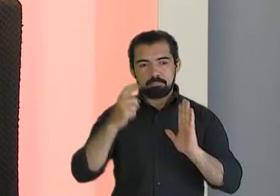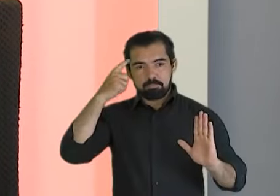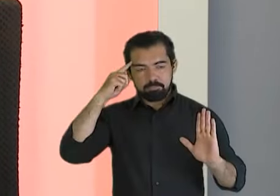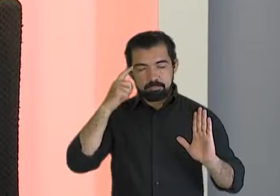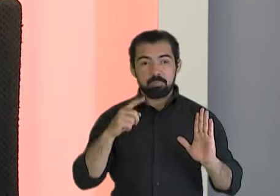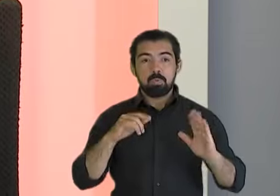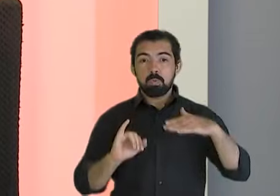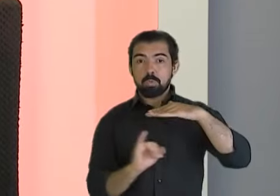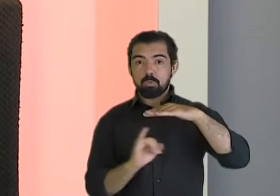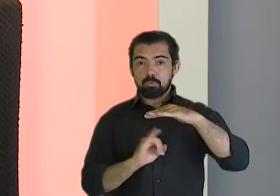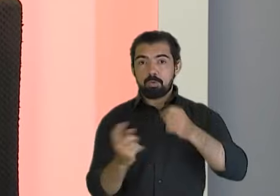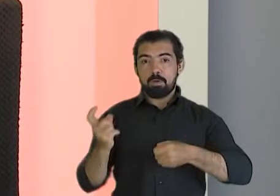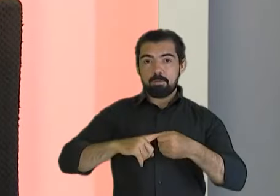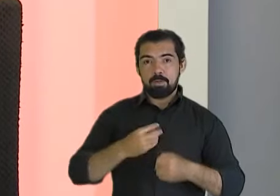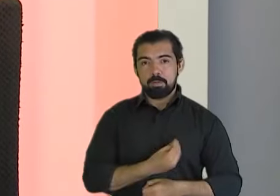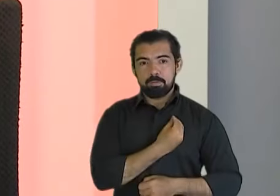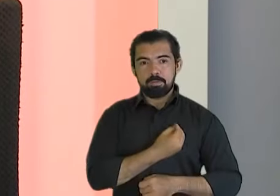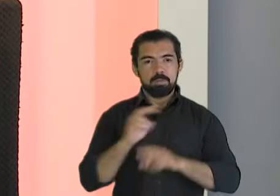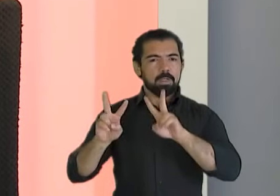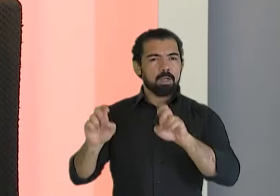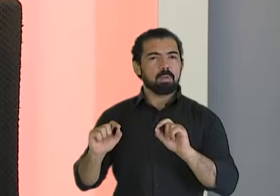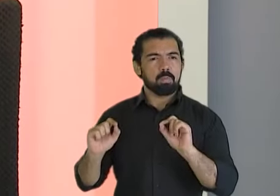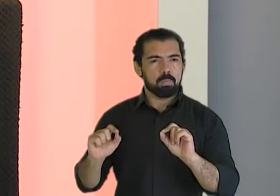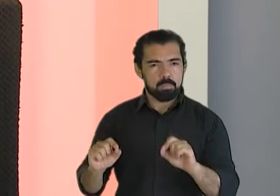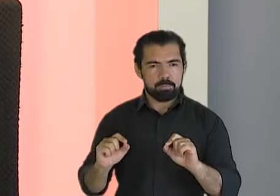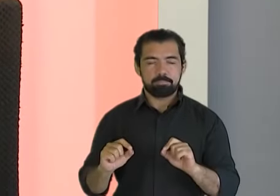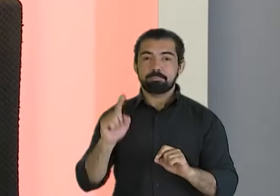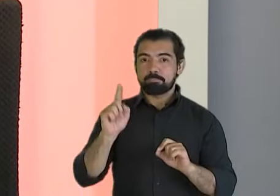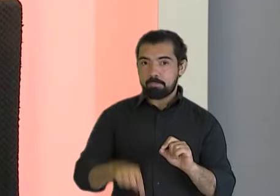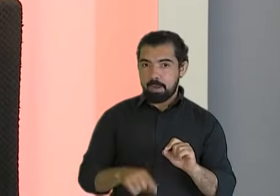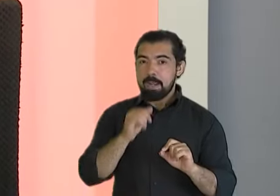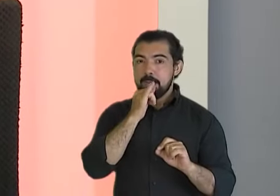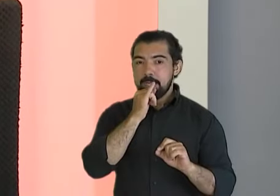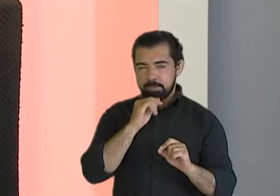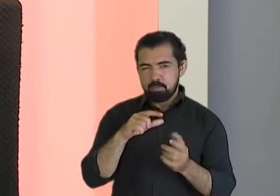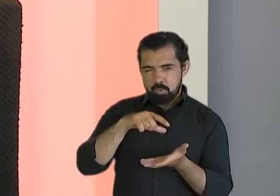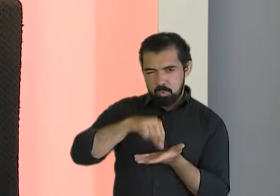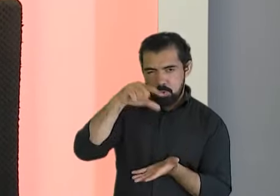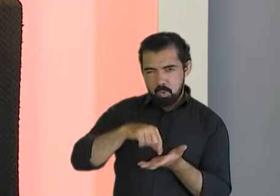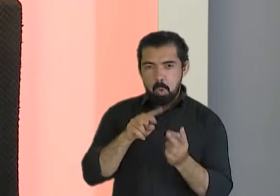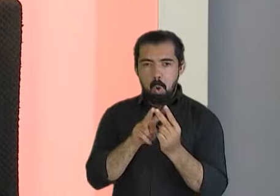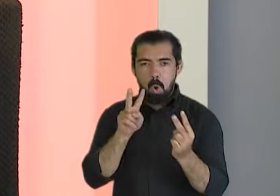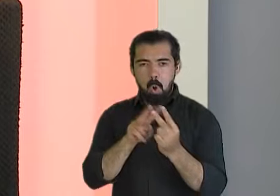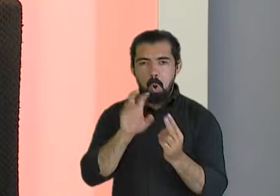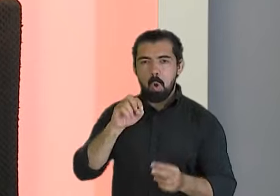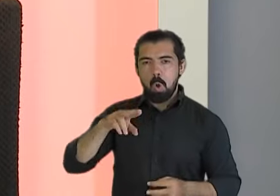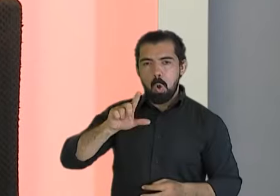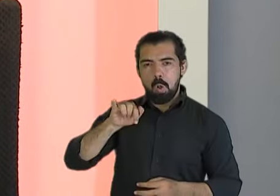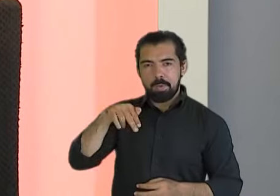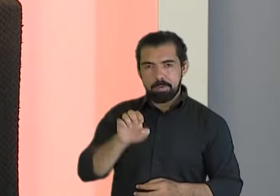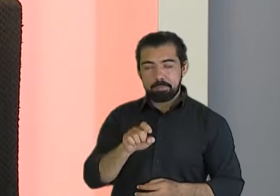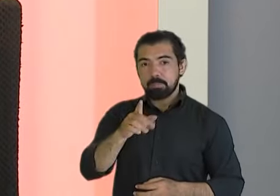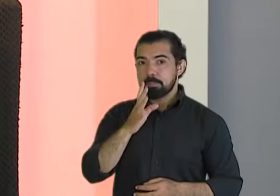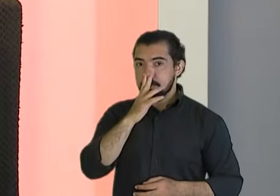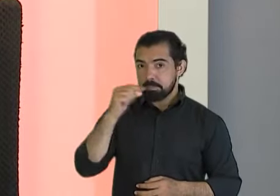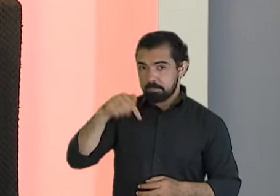Vida, sobre as consequências dos jogos online. Você nos acompanha pela TV Assembleia e Rádio